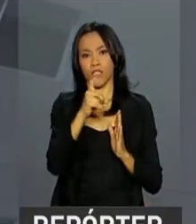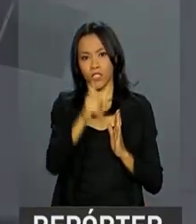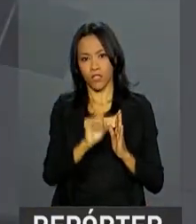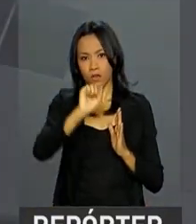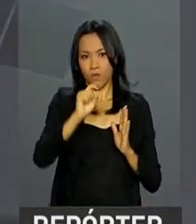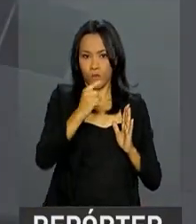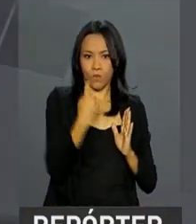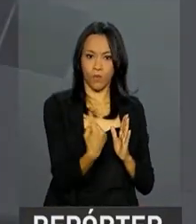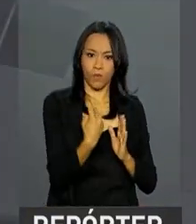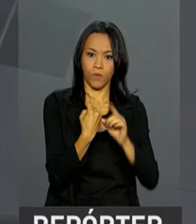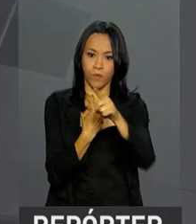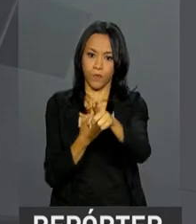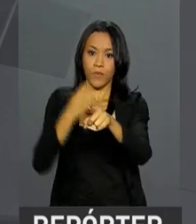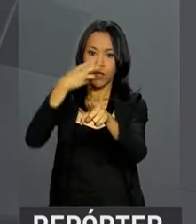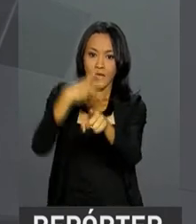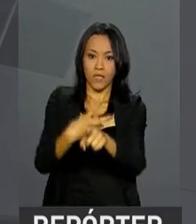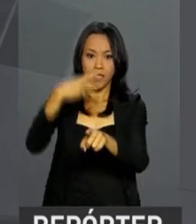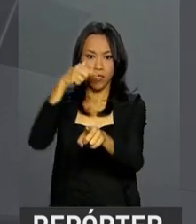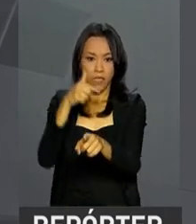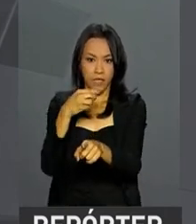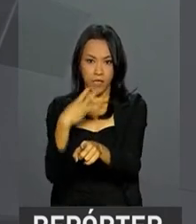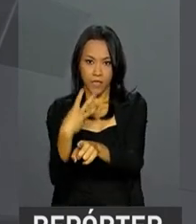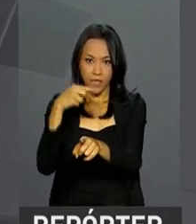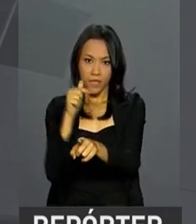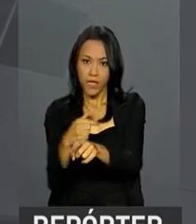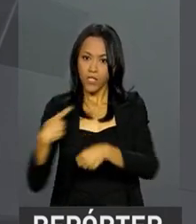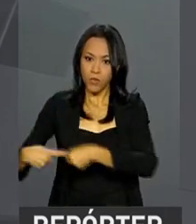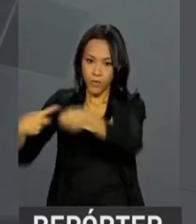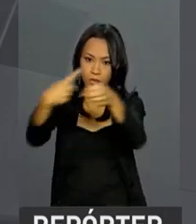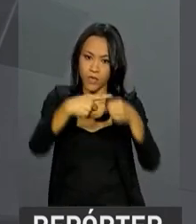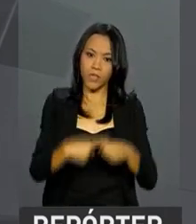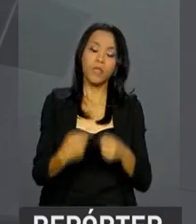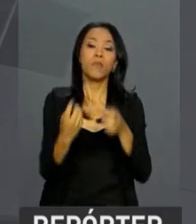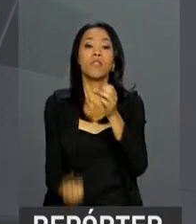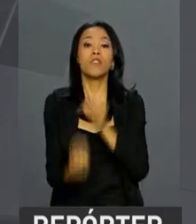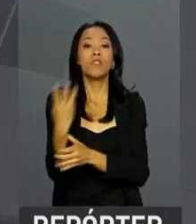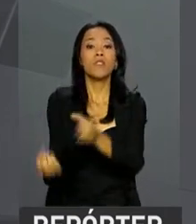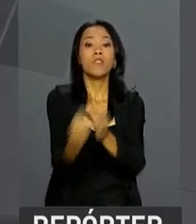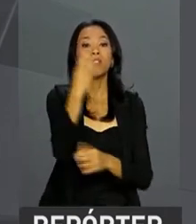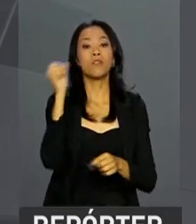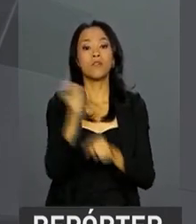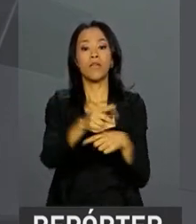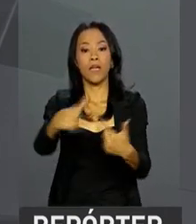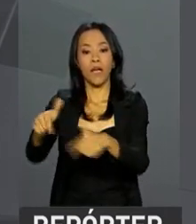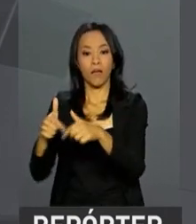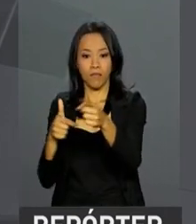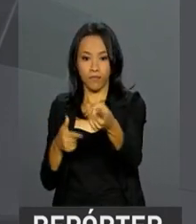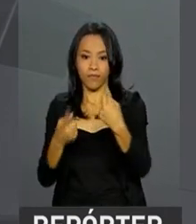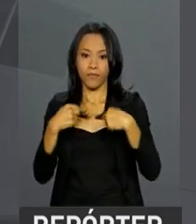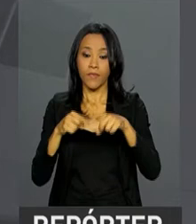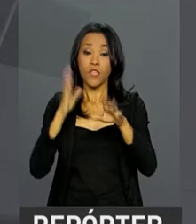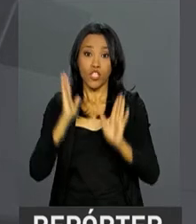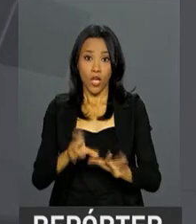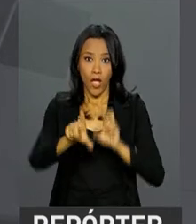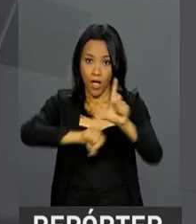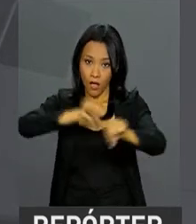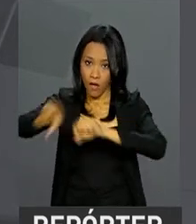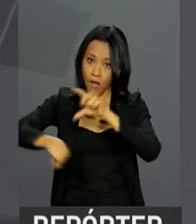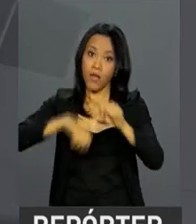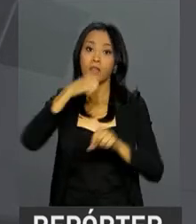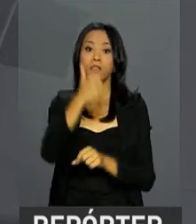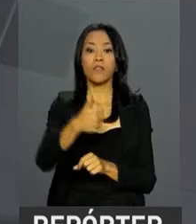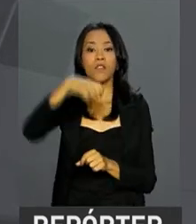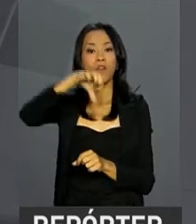abrangem 337 municípios e devem gerar 140 mil empregos ao todo já foram pré selecionadas